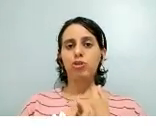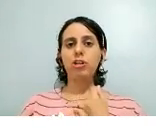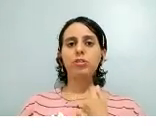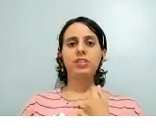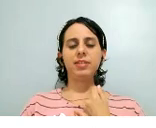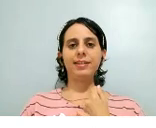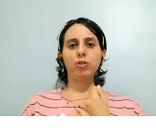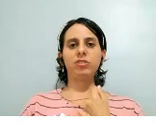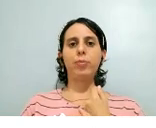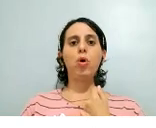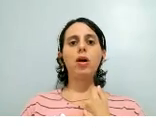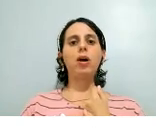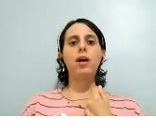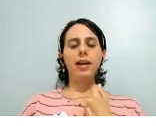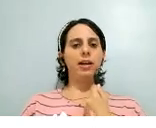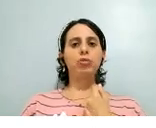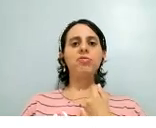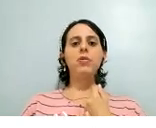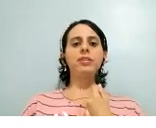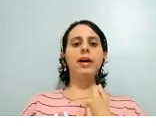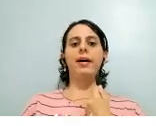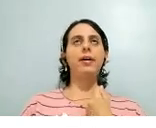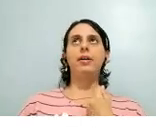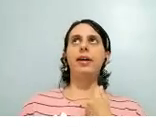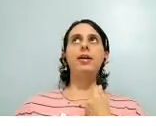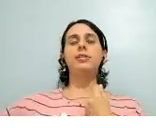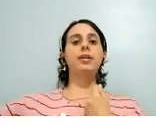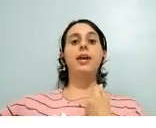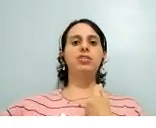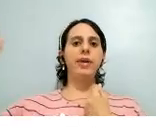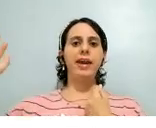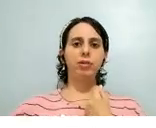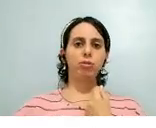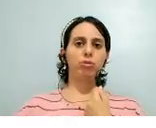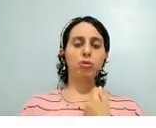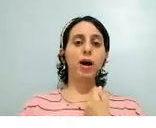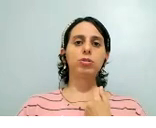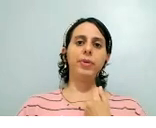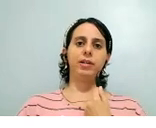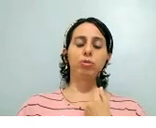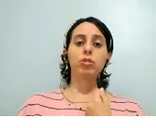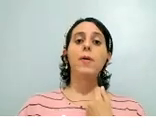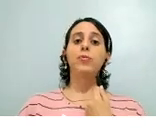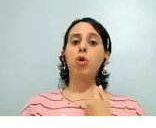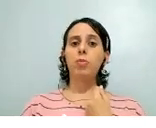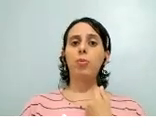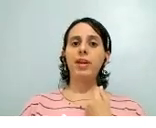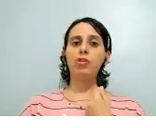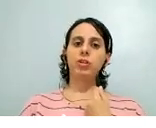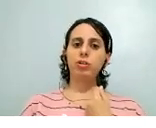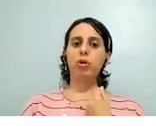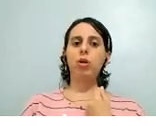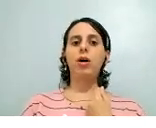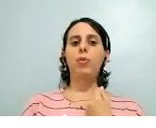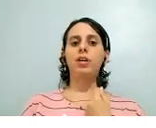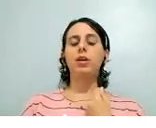as gotículas que saem da nossa boca, elas não vão andar, né? 3 metros, 4 metros. Normalmente,